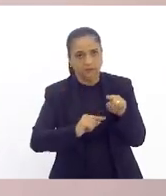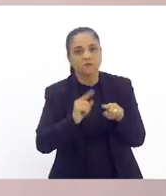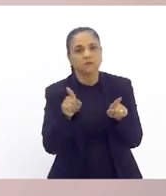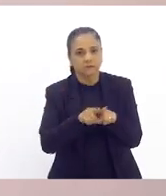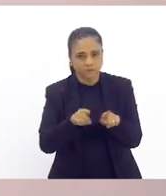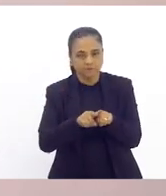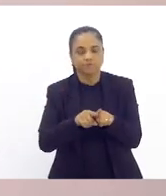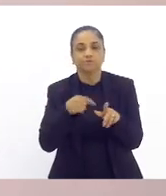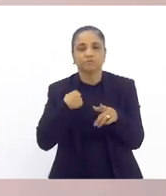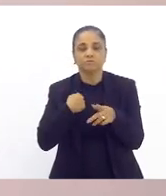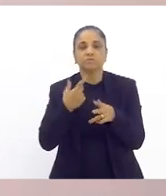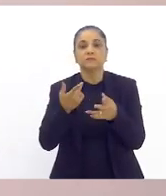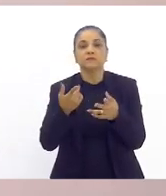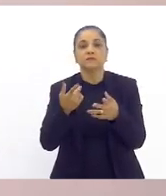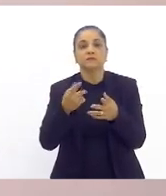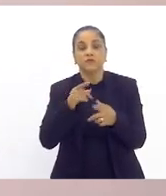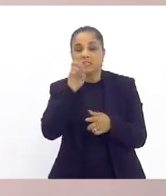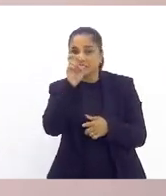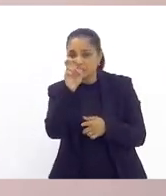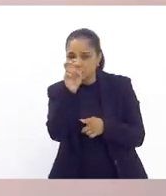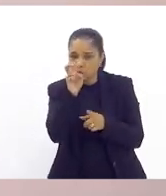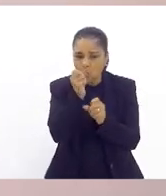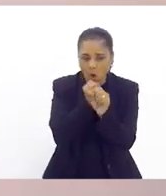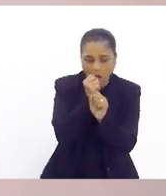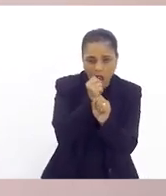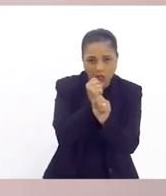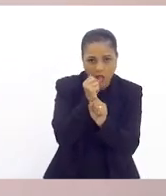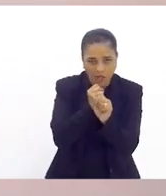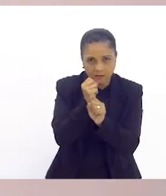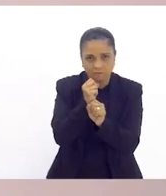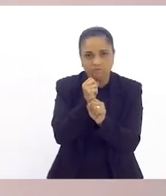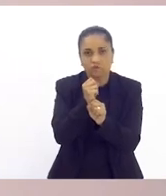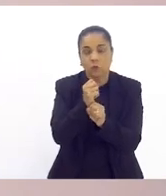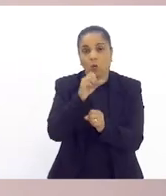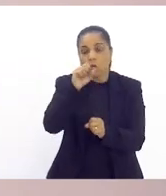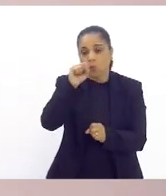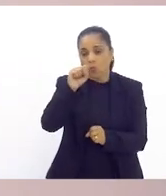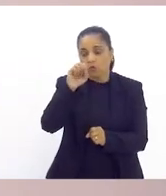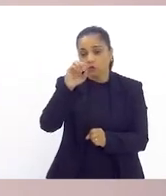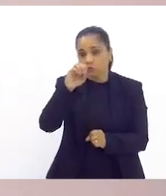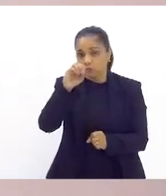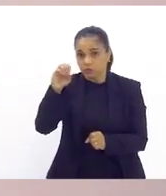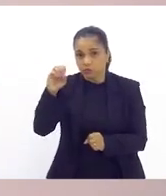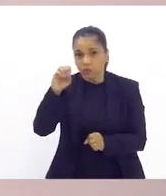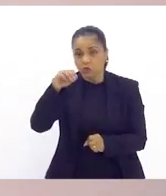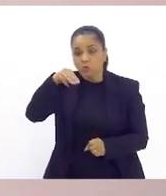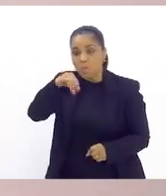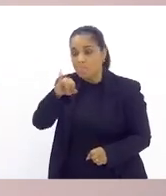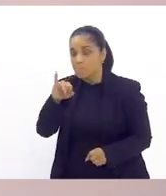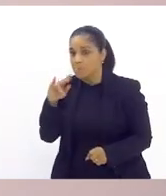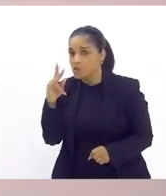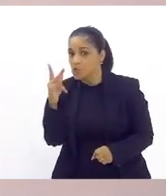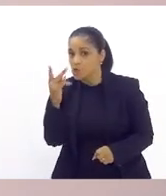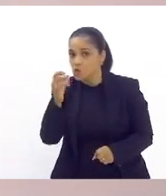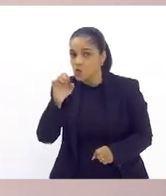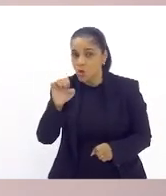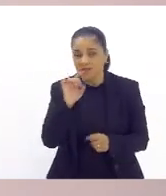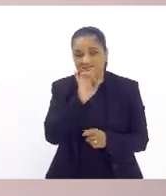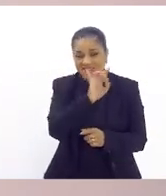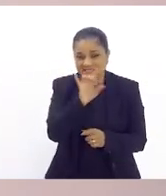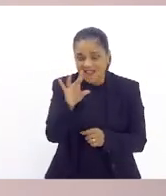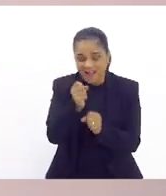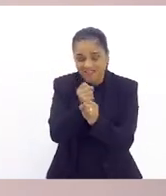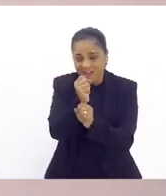a gente quando fala dos últimos cinco anos em média a gente investiu 800 milhões em cada ano a gente está falando de